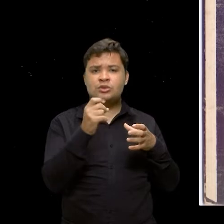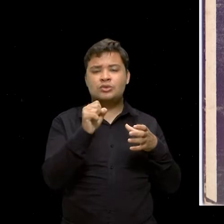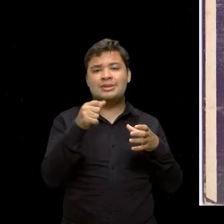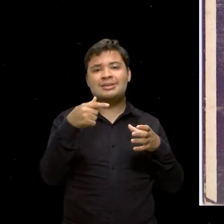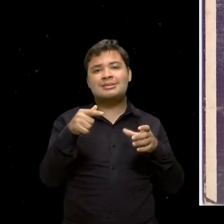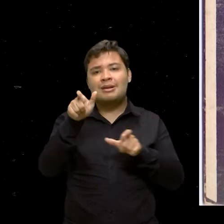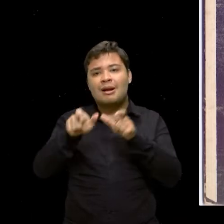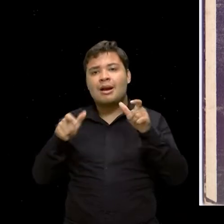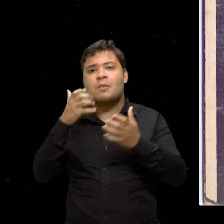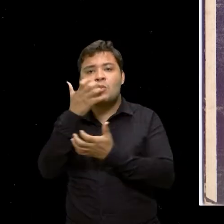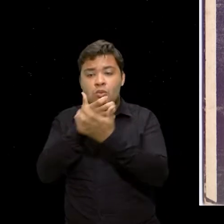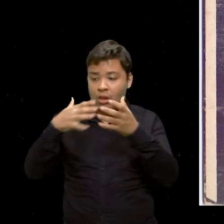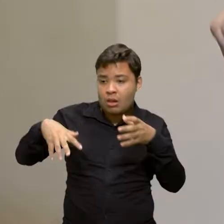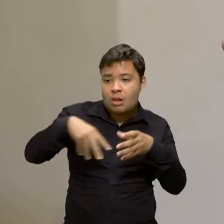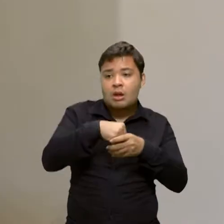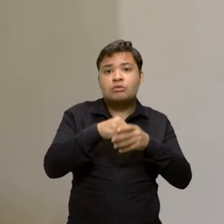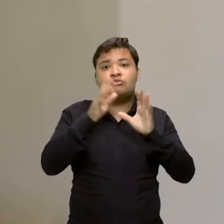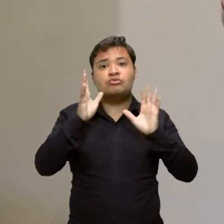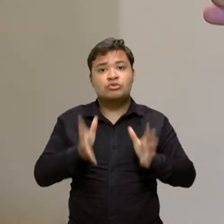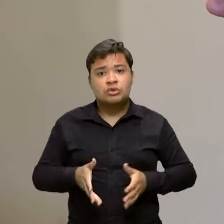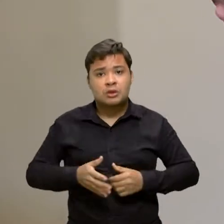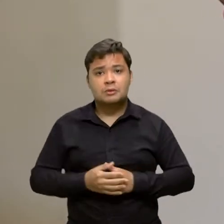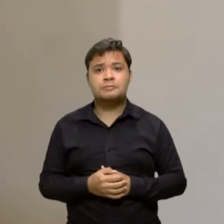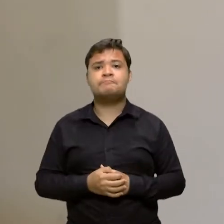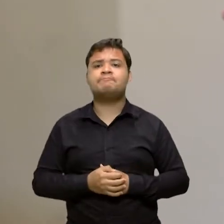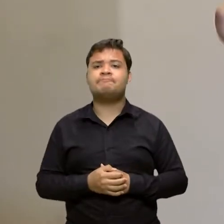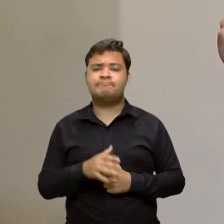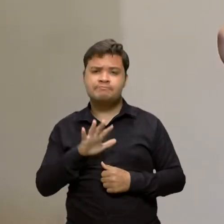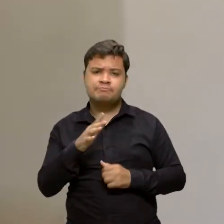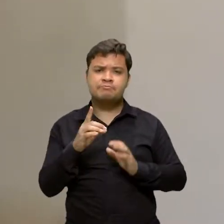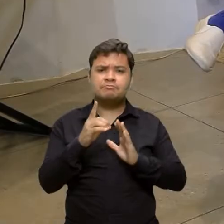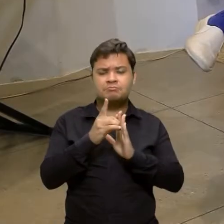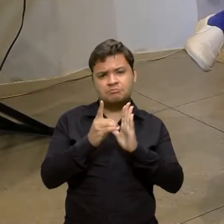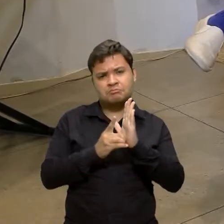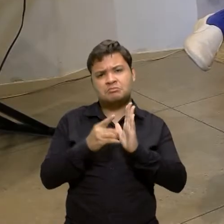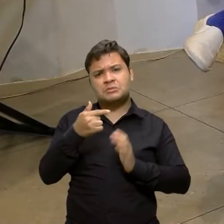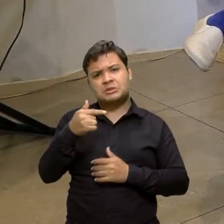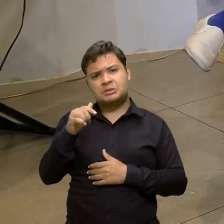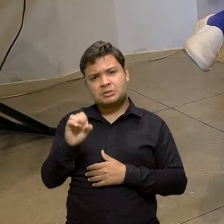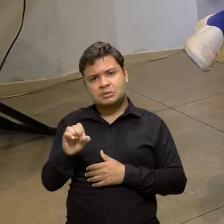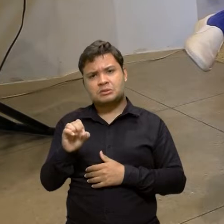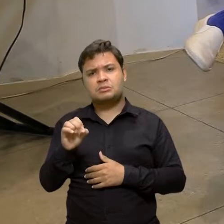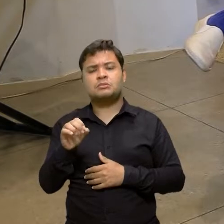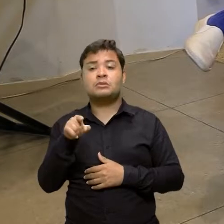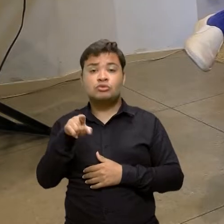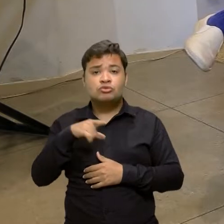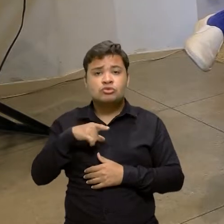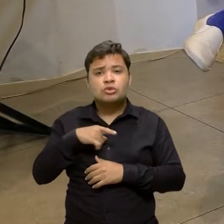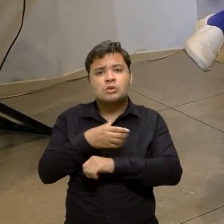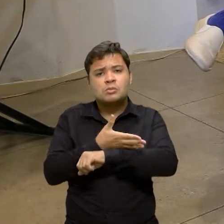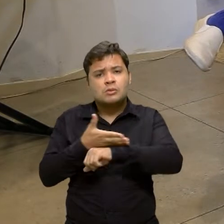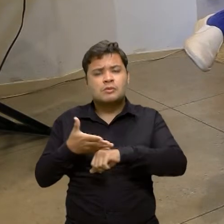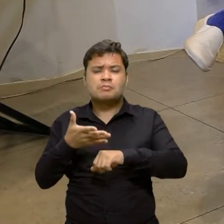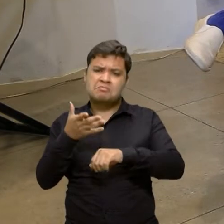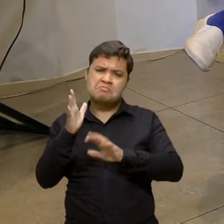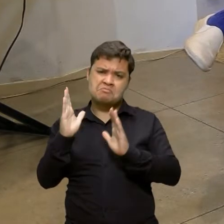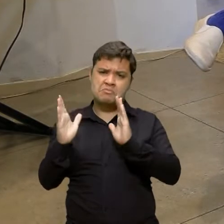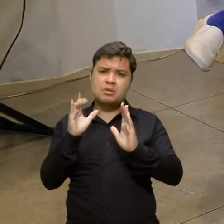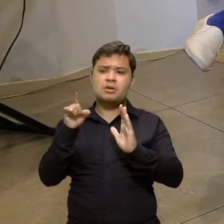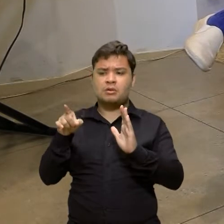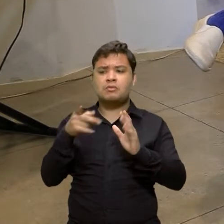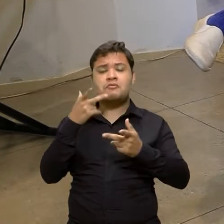músicos na banda Língua Solta. Rock praticado nos anos 70, falava-se sobre, naquela época